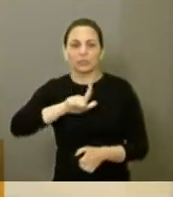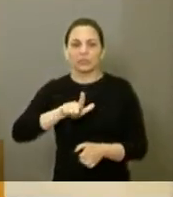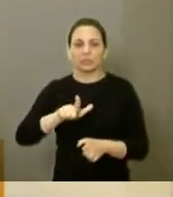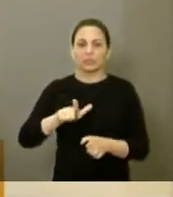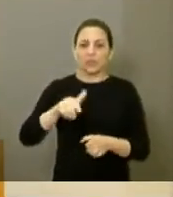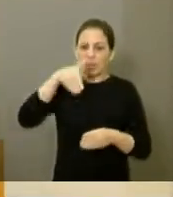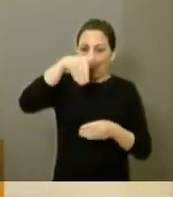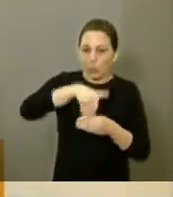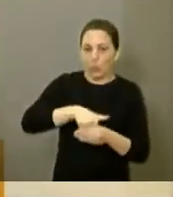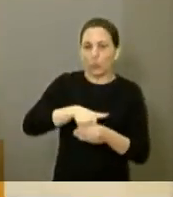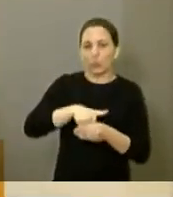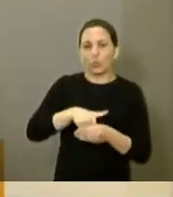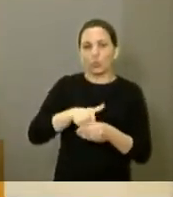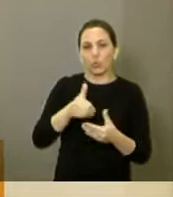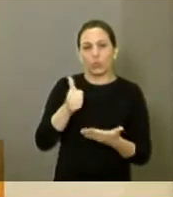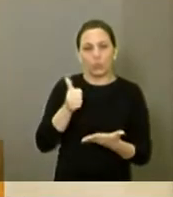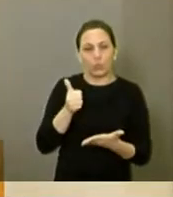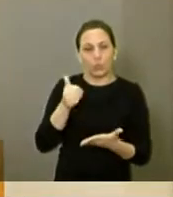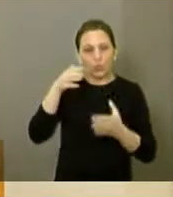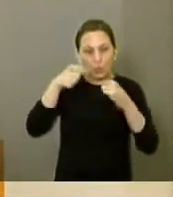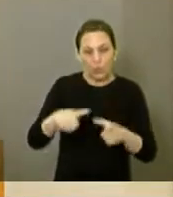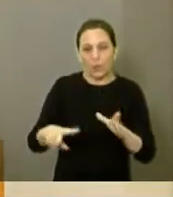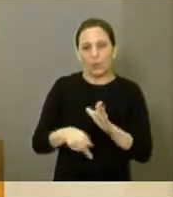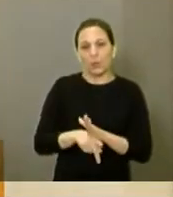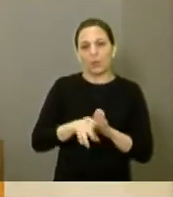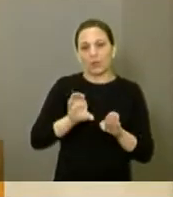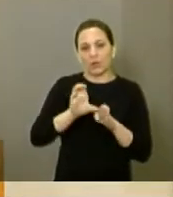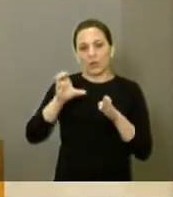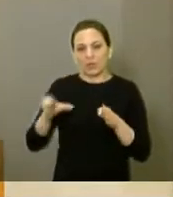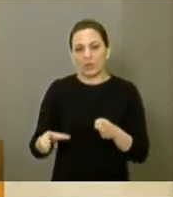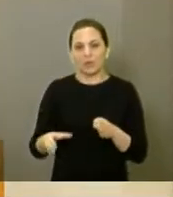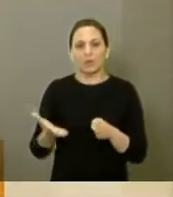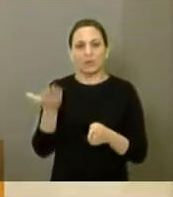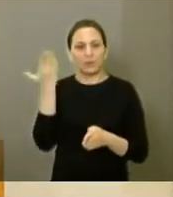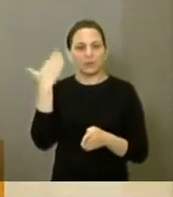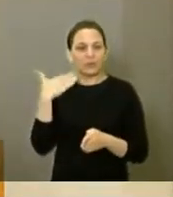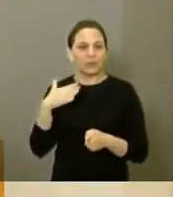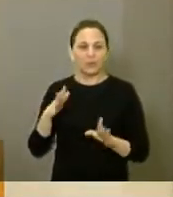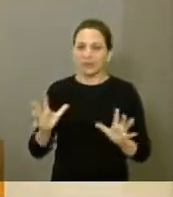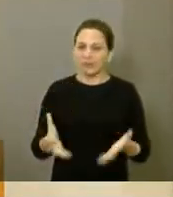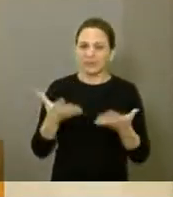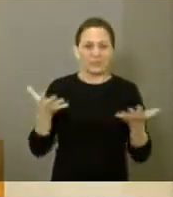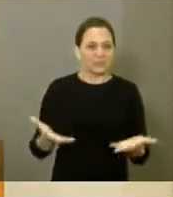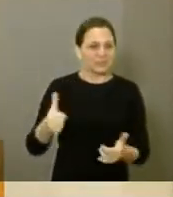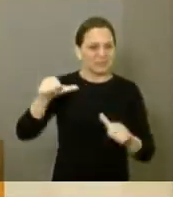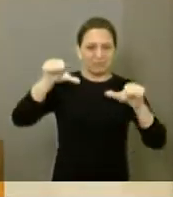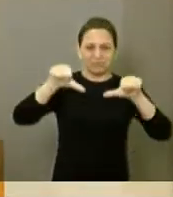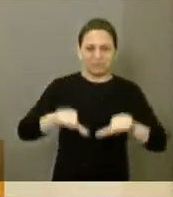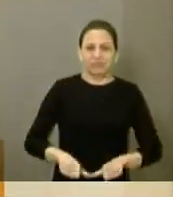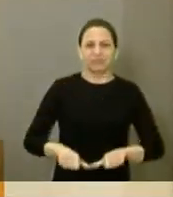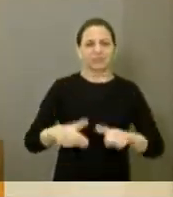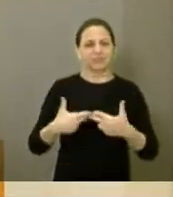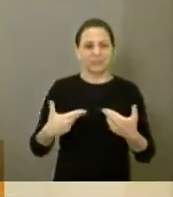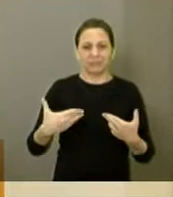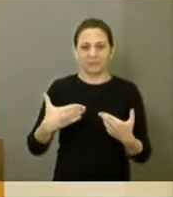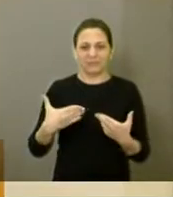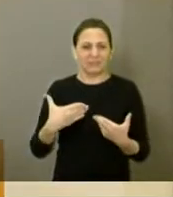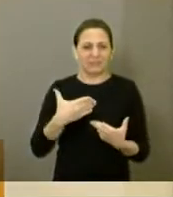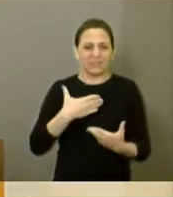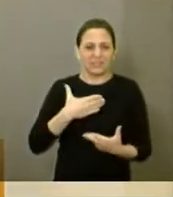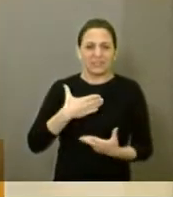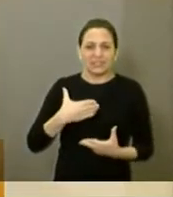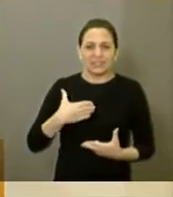e eu senti isso eu que é um pouco tempo atrás era bastante estimulado com a política sentir essa renovação